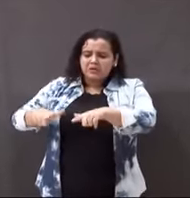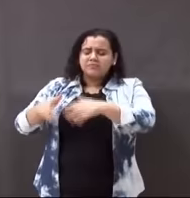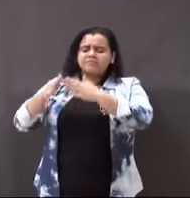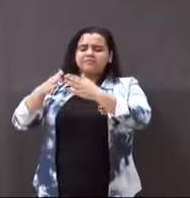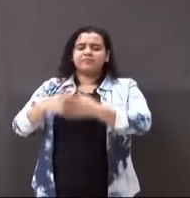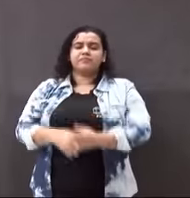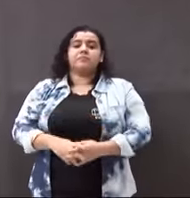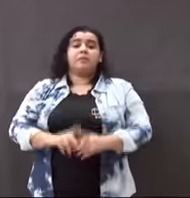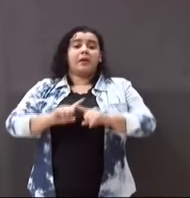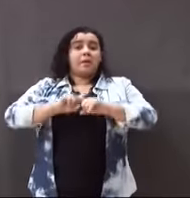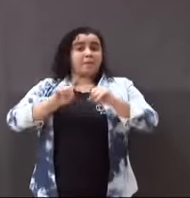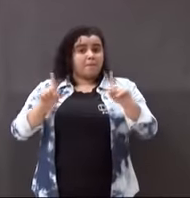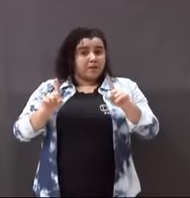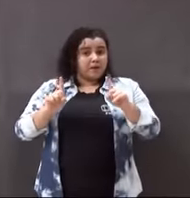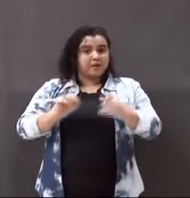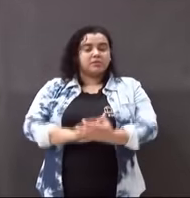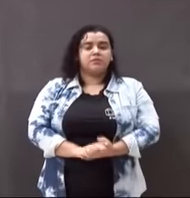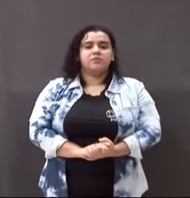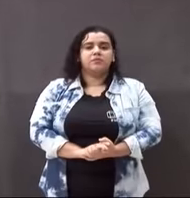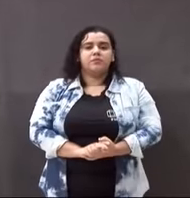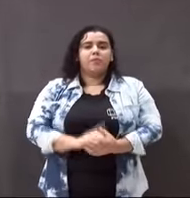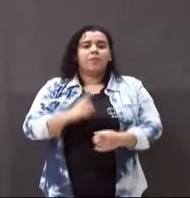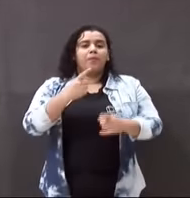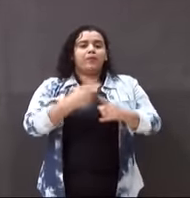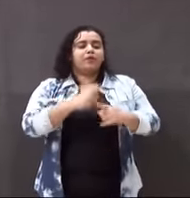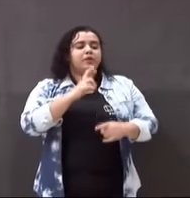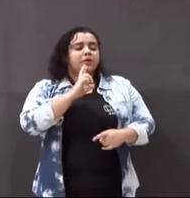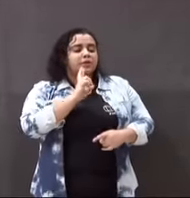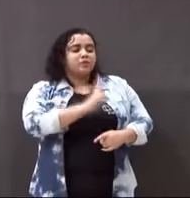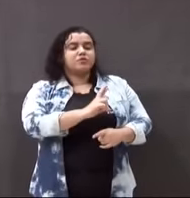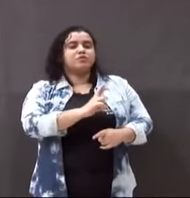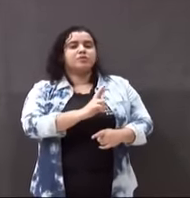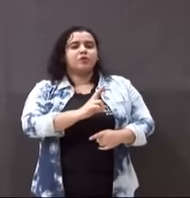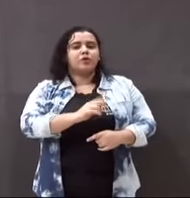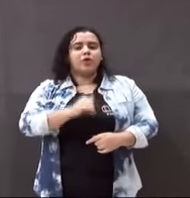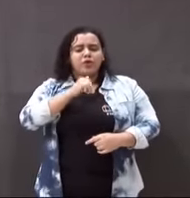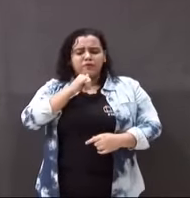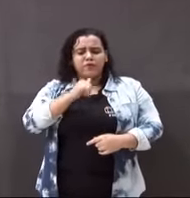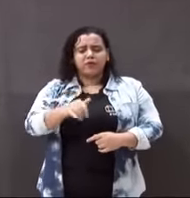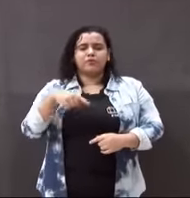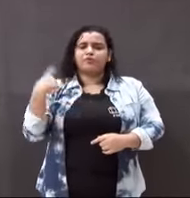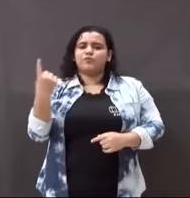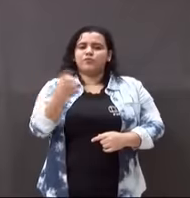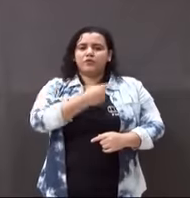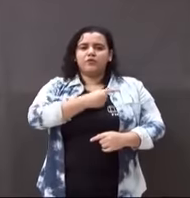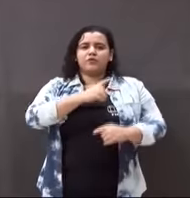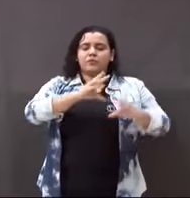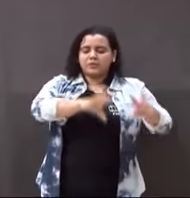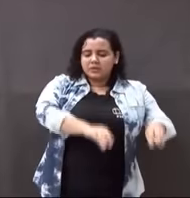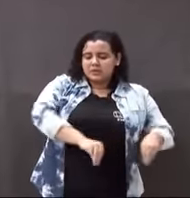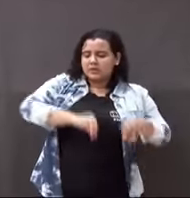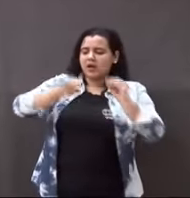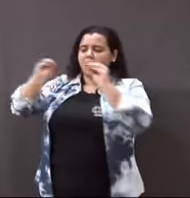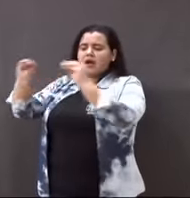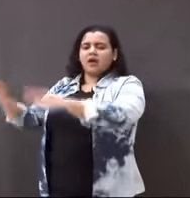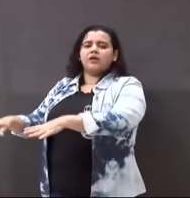a tua palavra eu lançarei a rede.